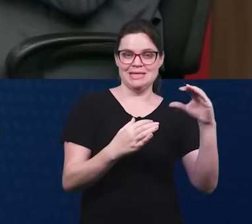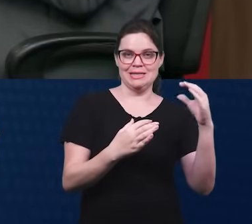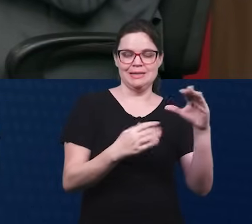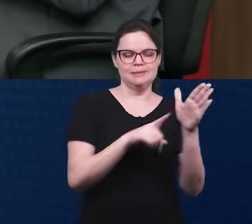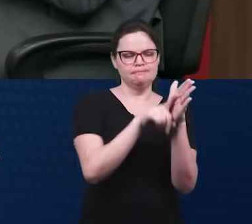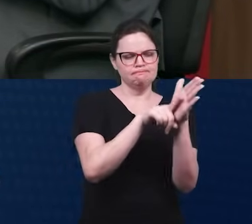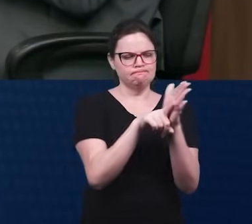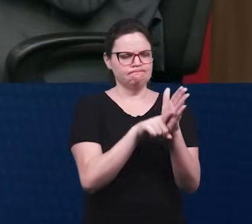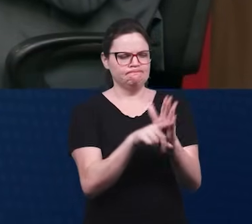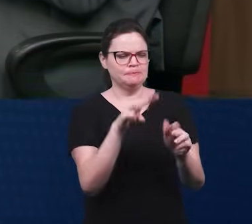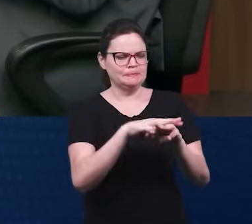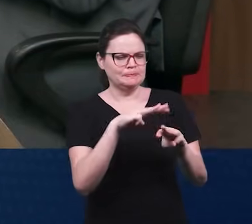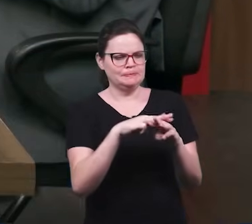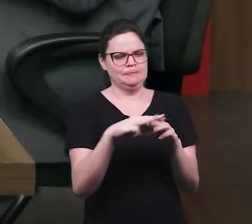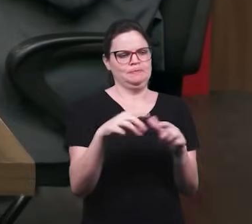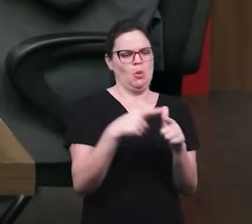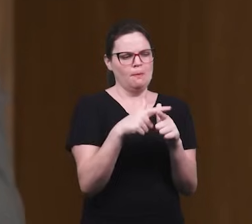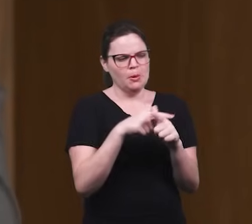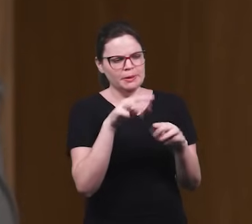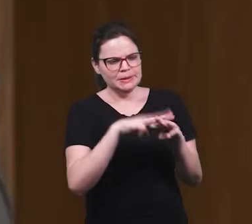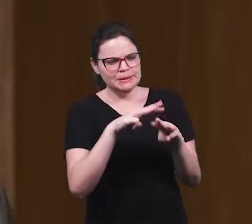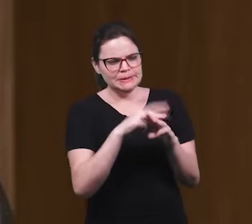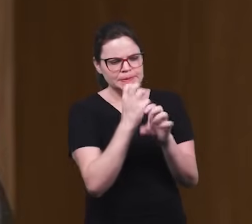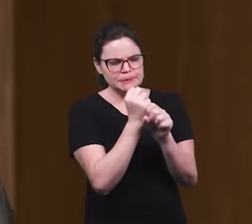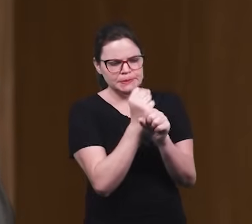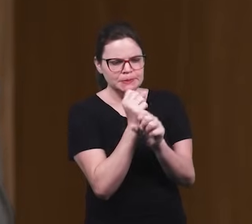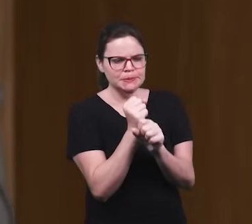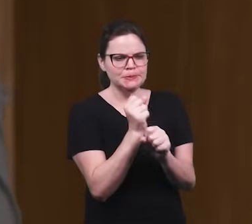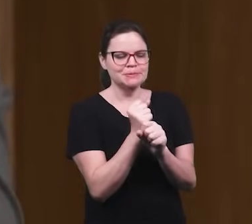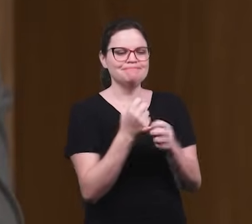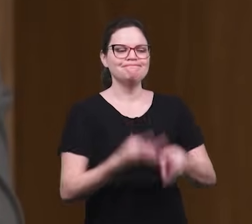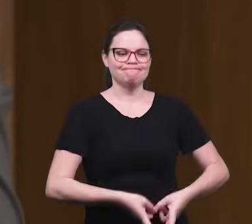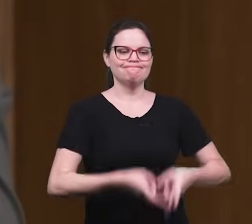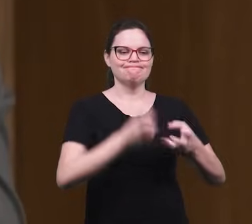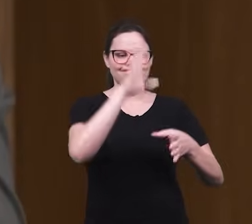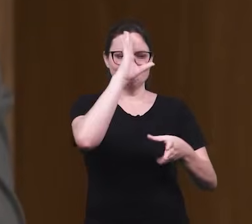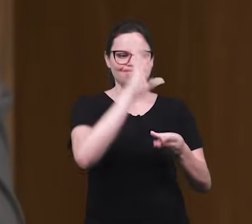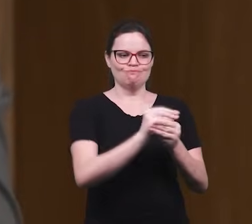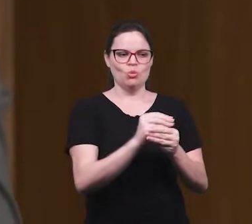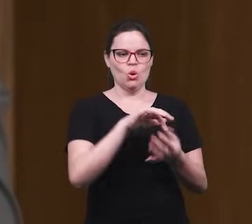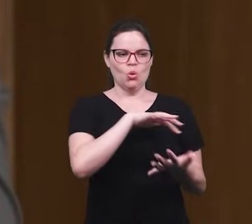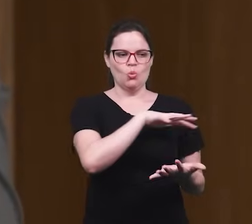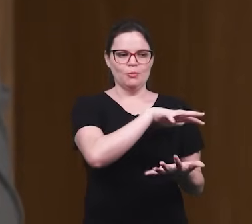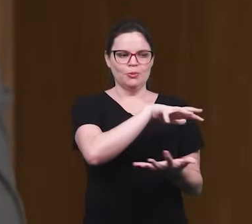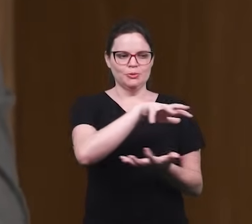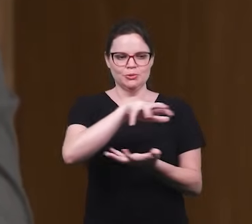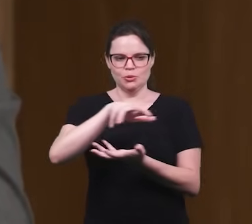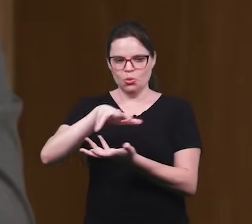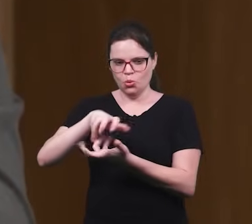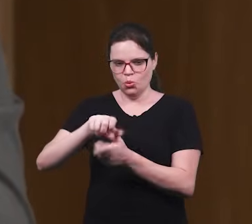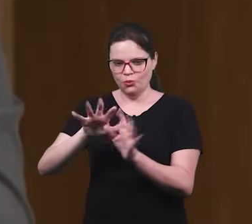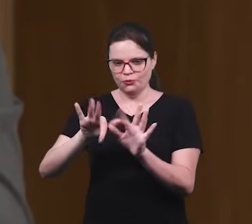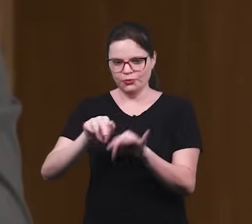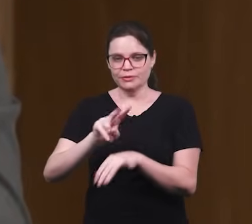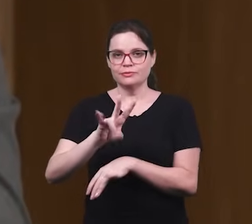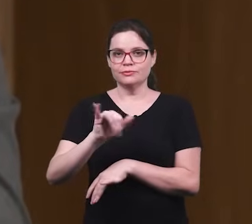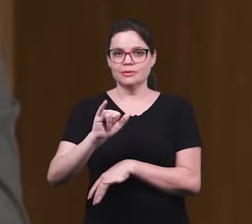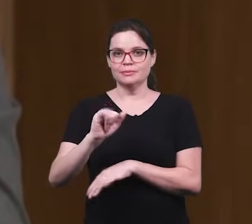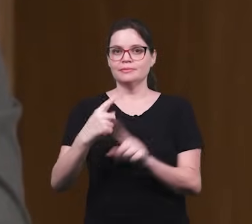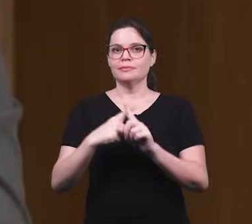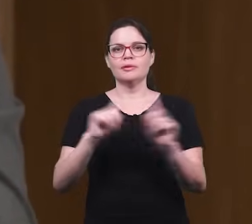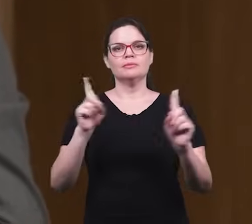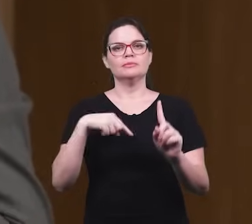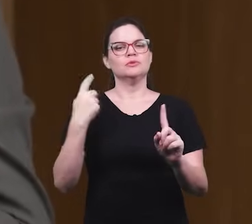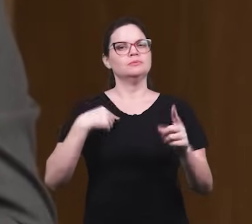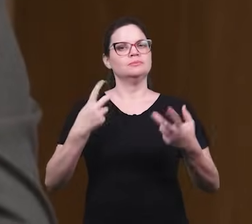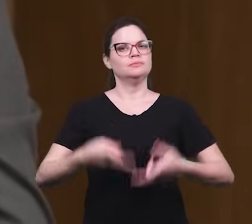que o mundo está chegando, está se expirando, está chegando ao seu final. Mas o que chama atenção para nós,